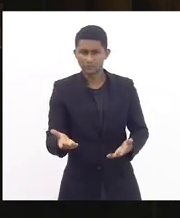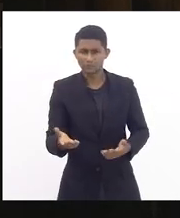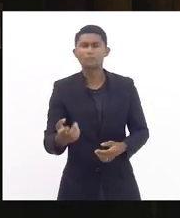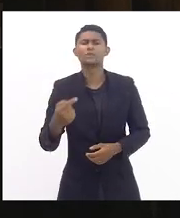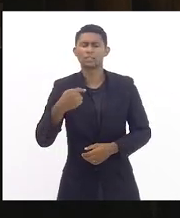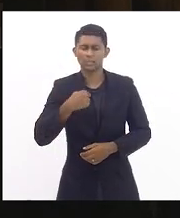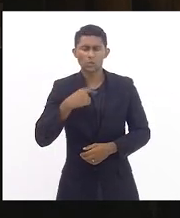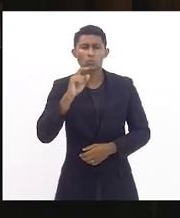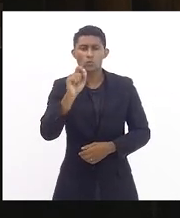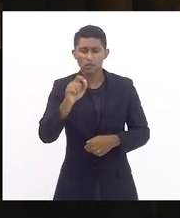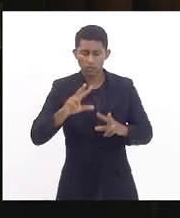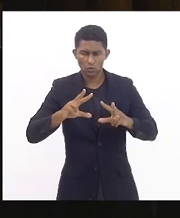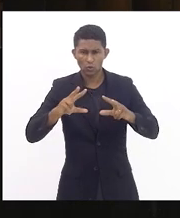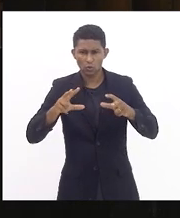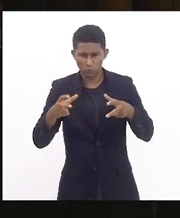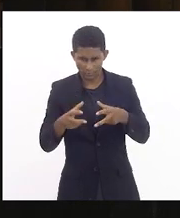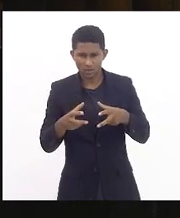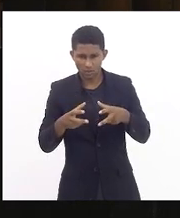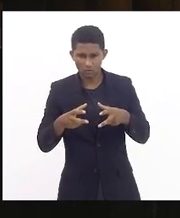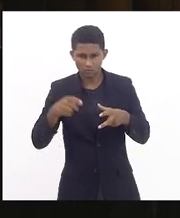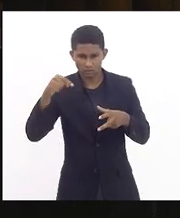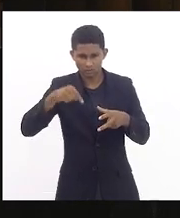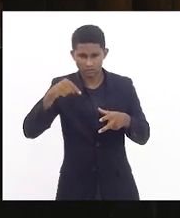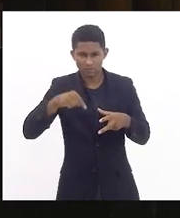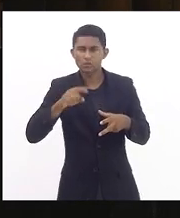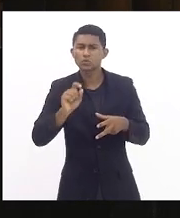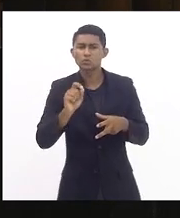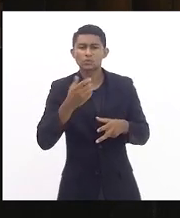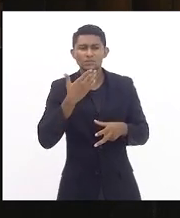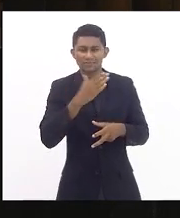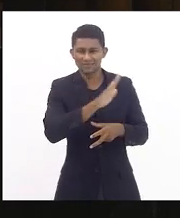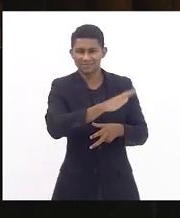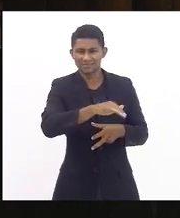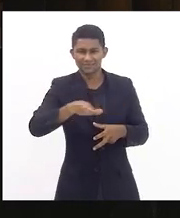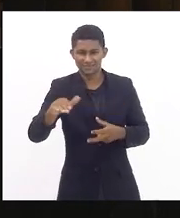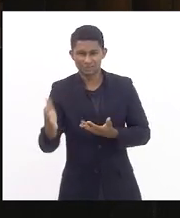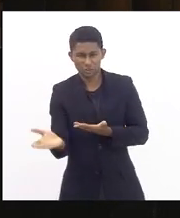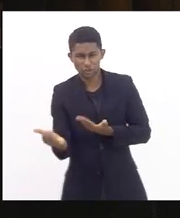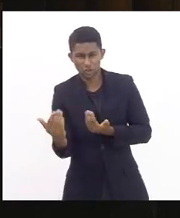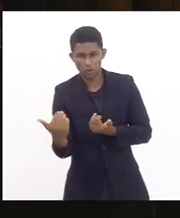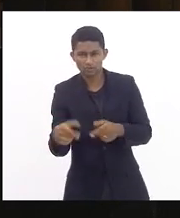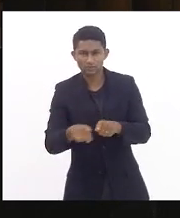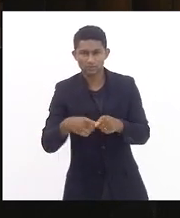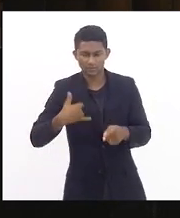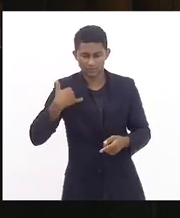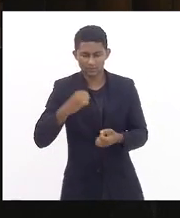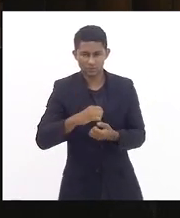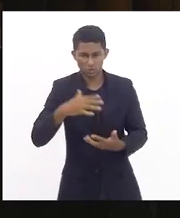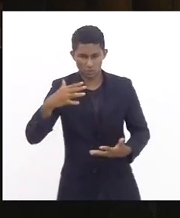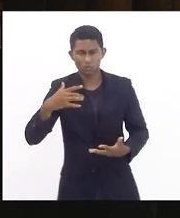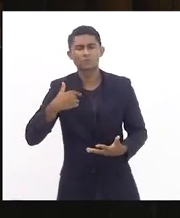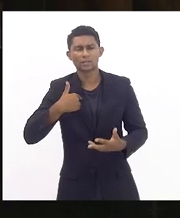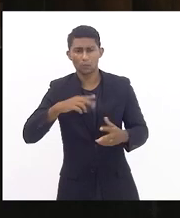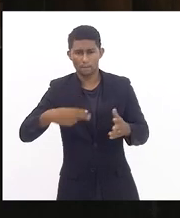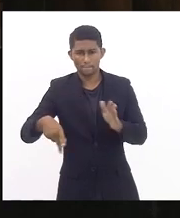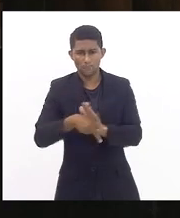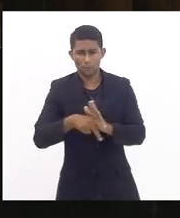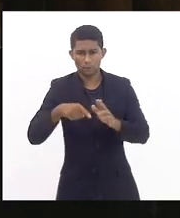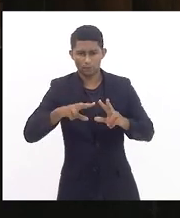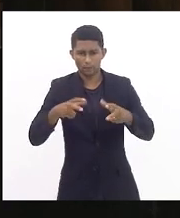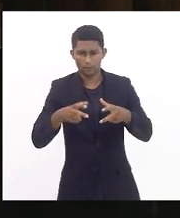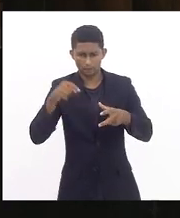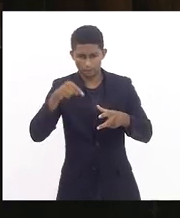da comissão permanente dessa casa, da criança, adolescente e do idoso, nós já abordamos vários